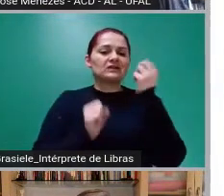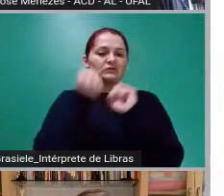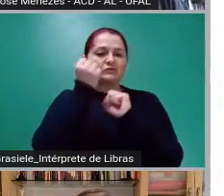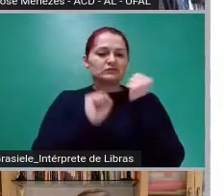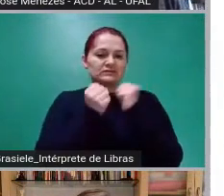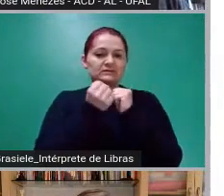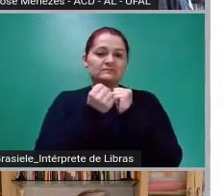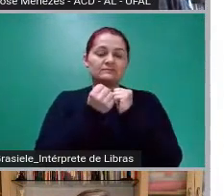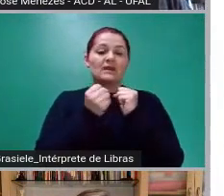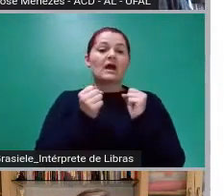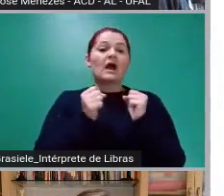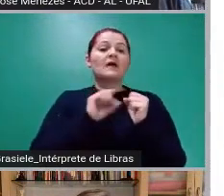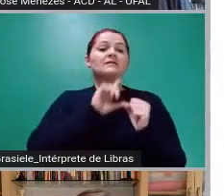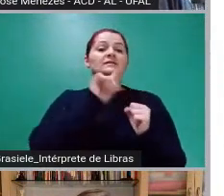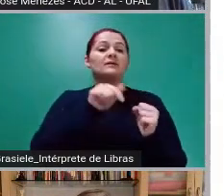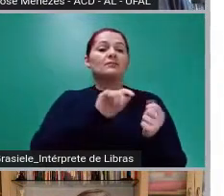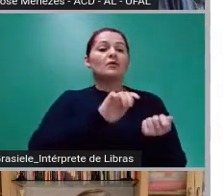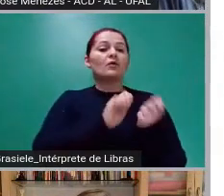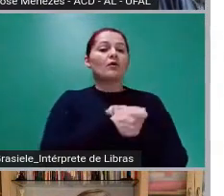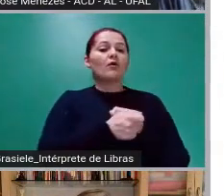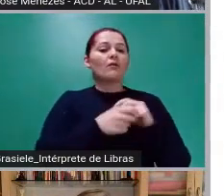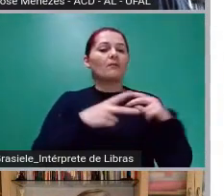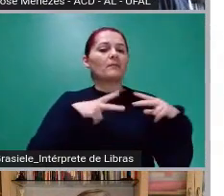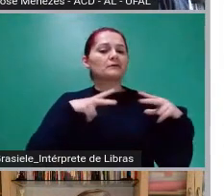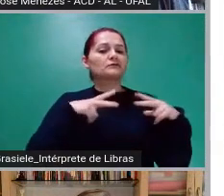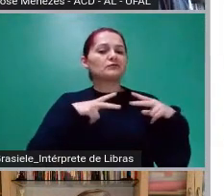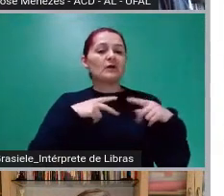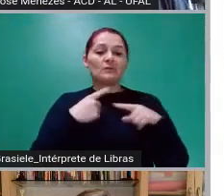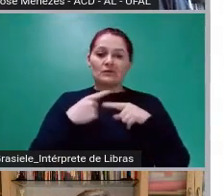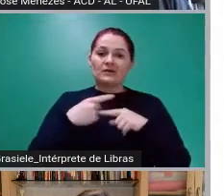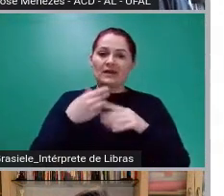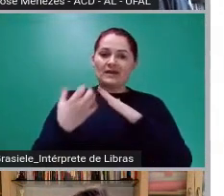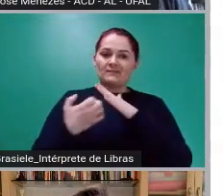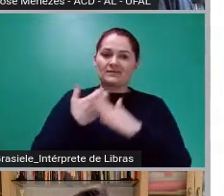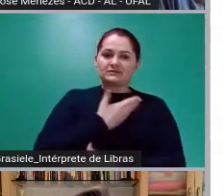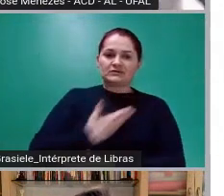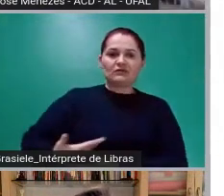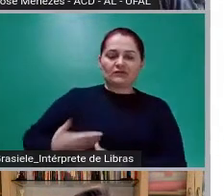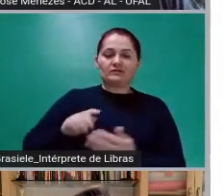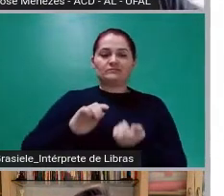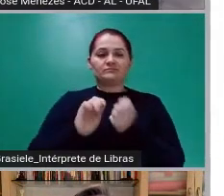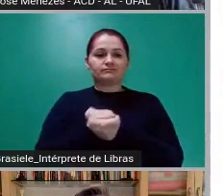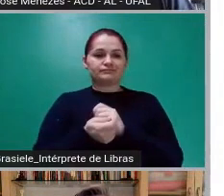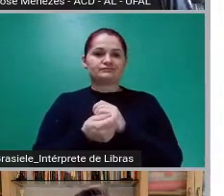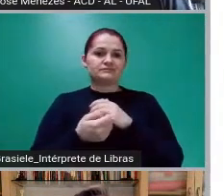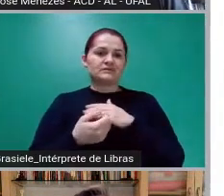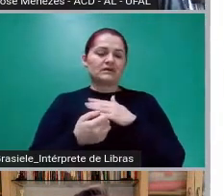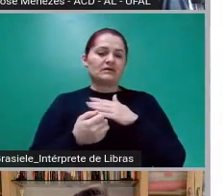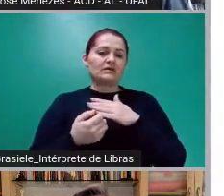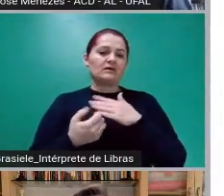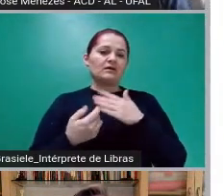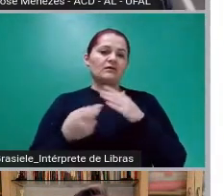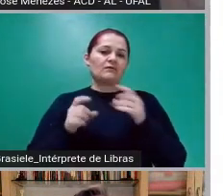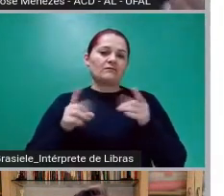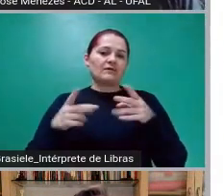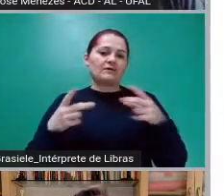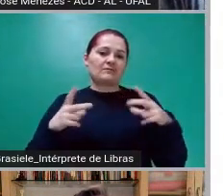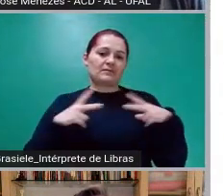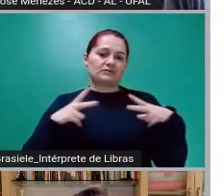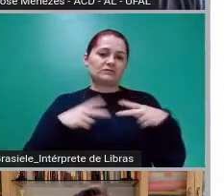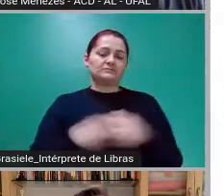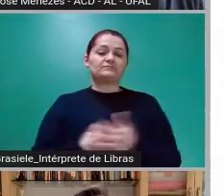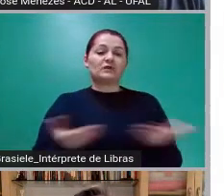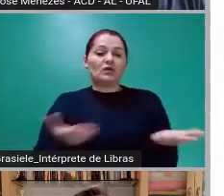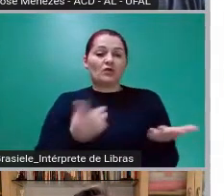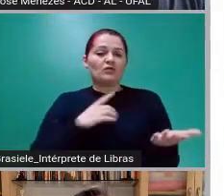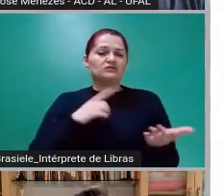temos em Maceió, com 3 bairros sendo destruídos, deriva exatamente do quê? Esse capital